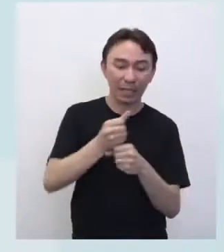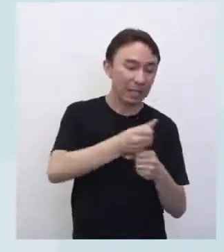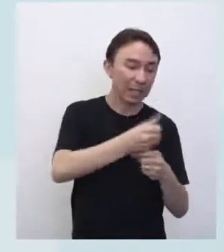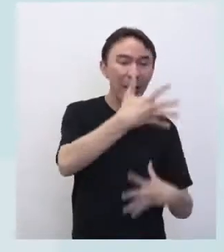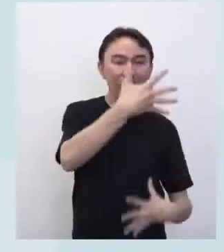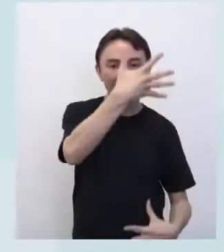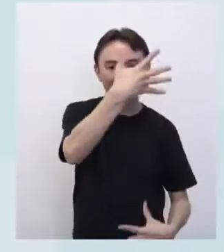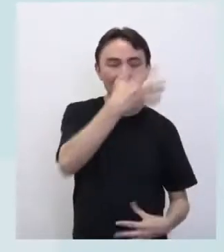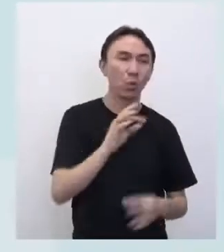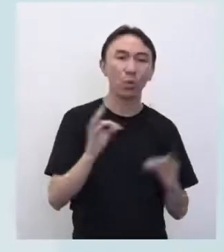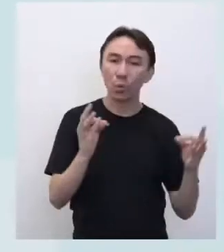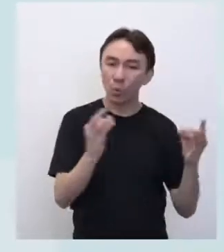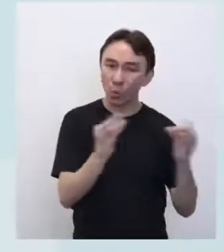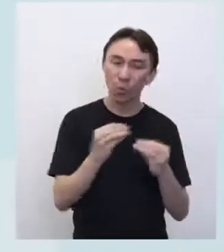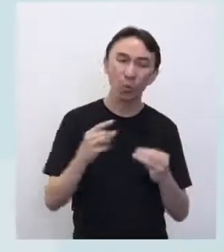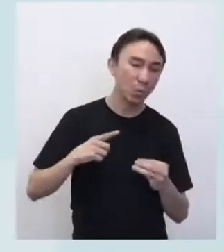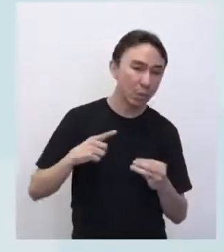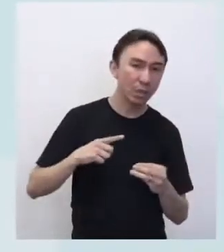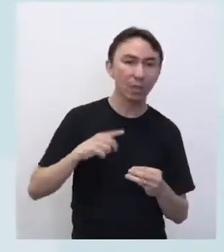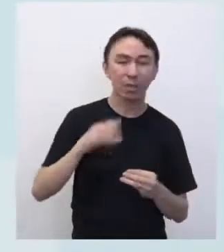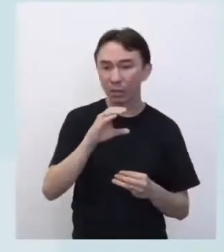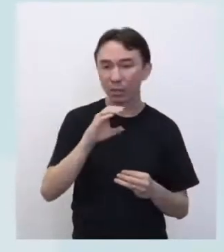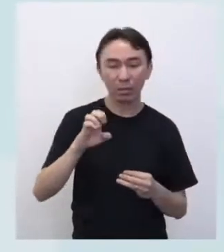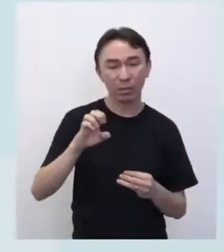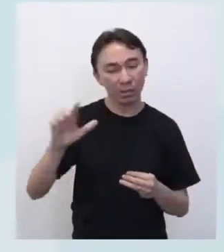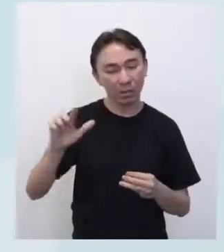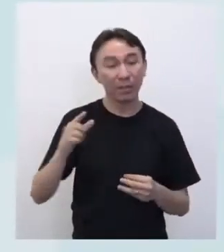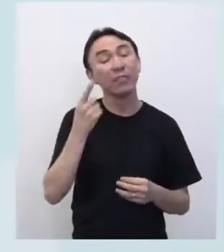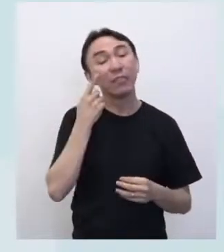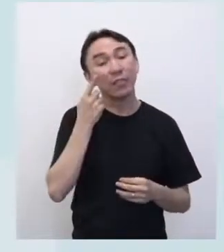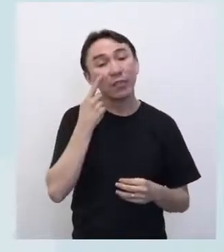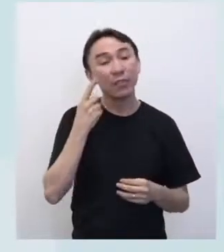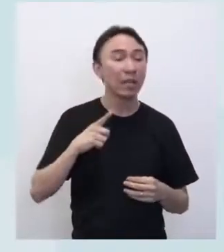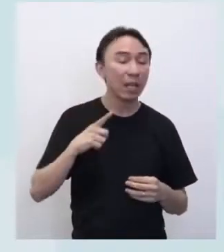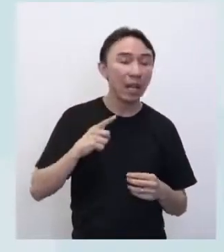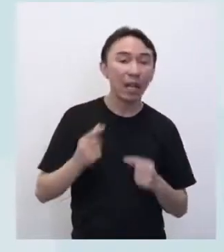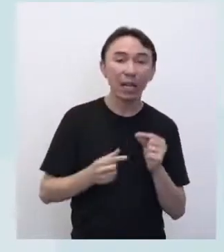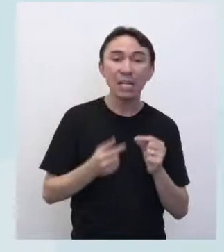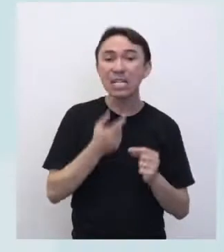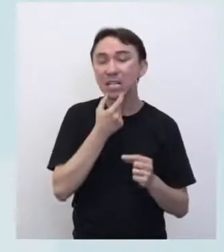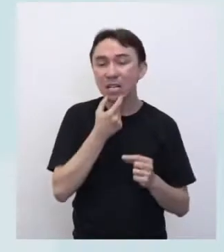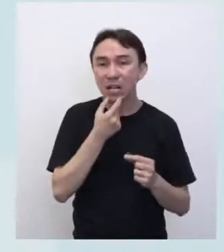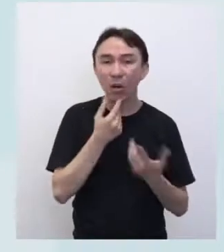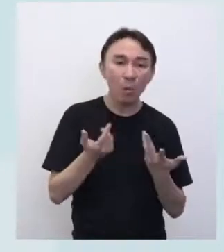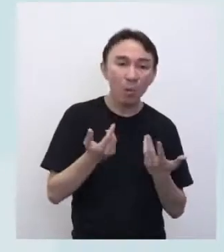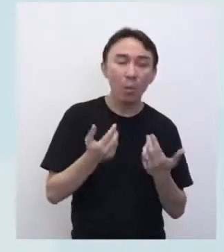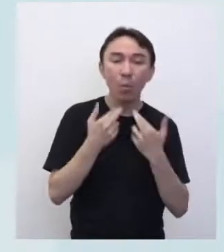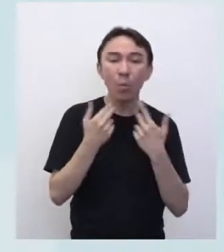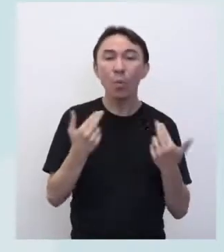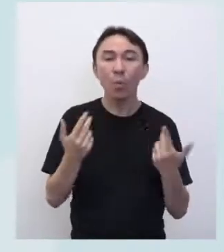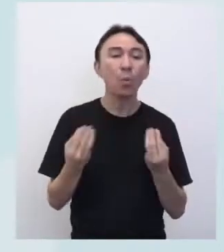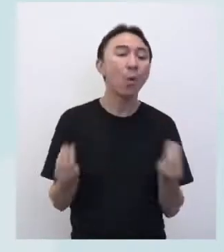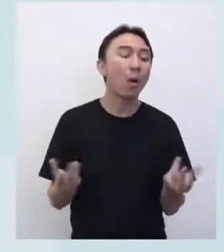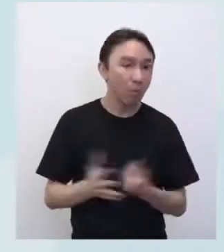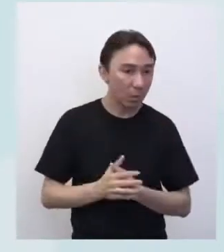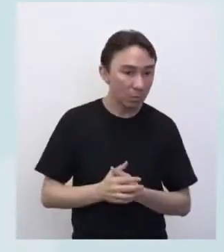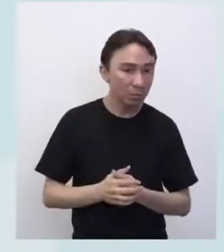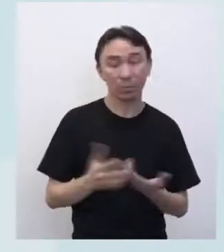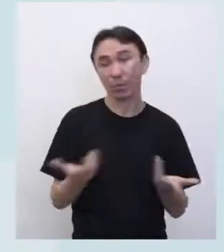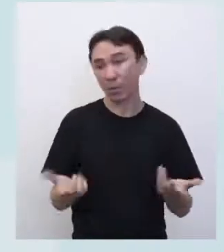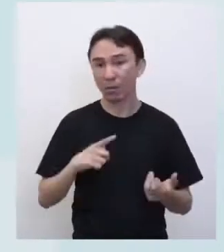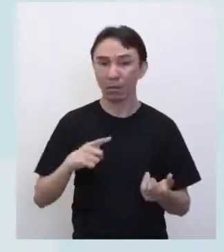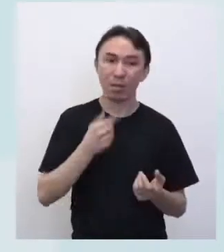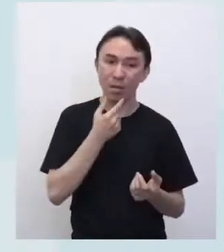que estão disponíveis, você pode entrar em contato, verificar os idiomas que eles estão fornecendo naquela unidade. Em geral, a gente tem lá inglês,